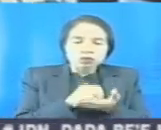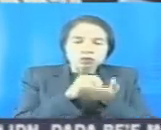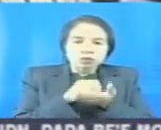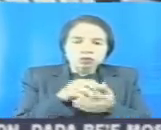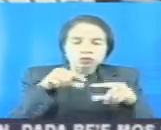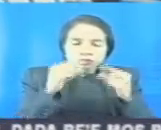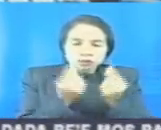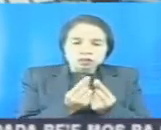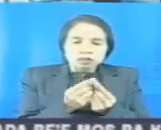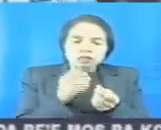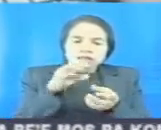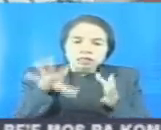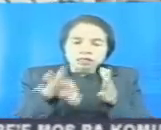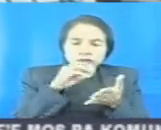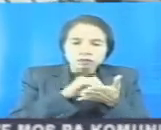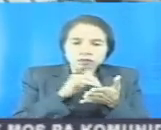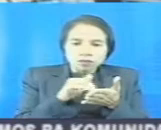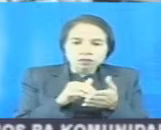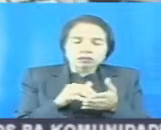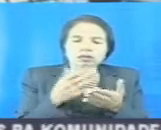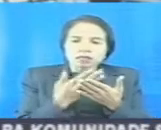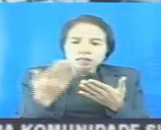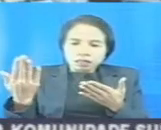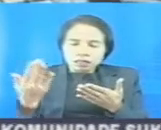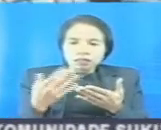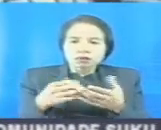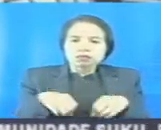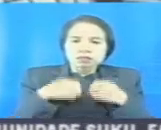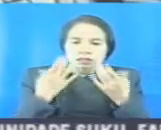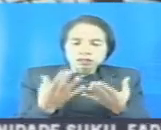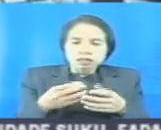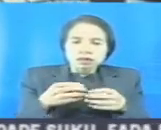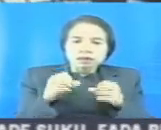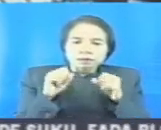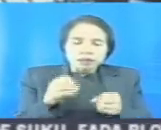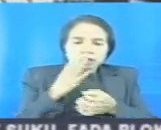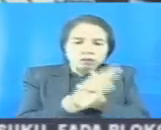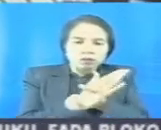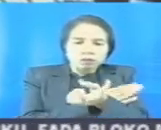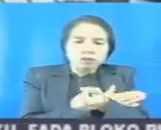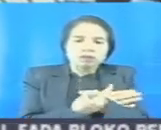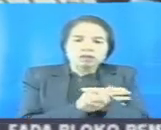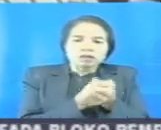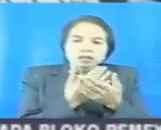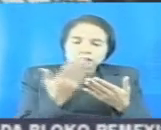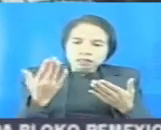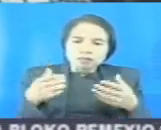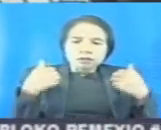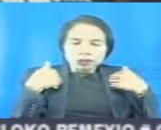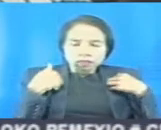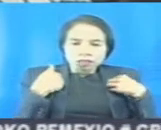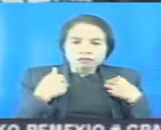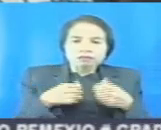tem tan capacitação com a diversificação produto, com a ba bele promove produto local nebe mais ira iha,